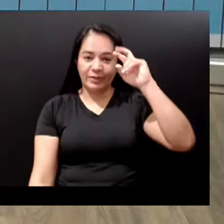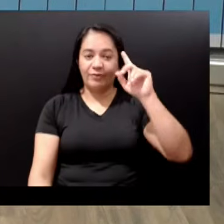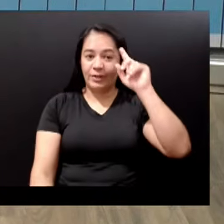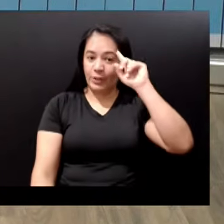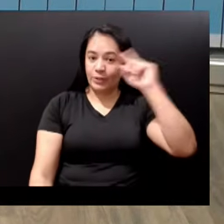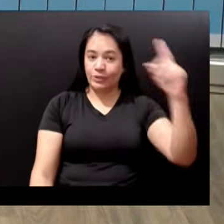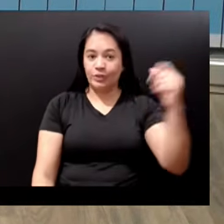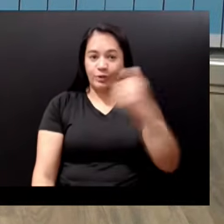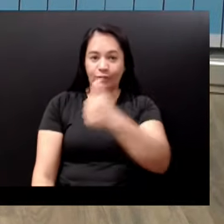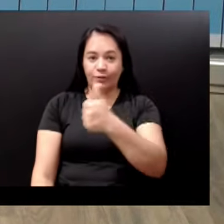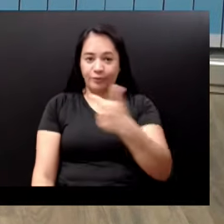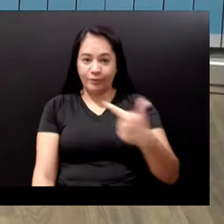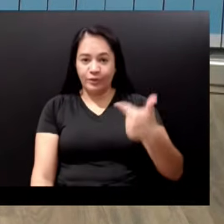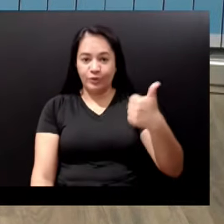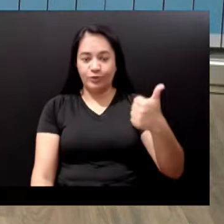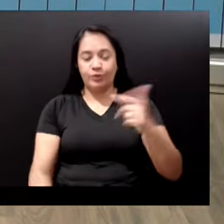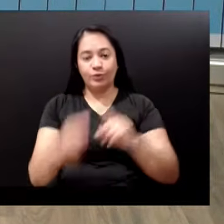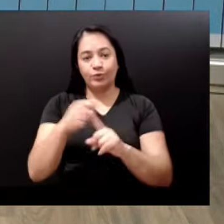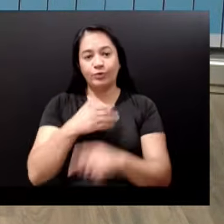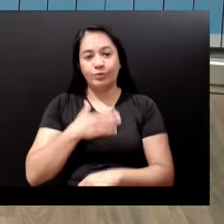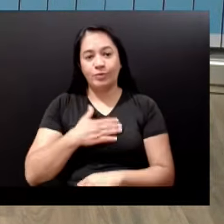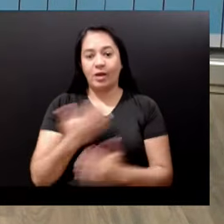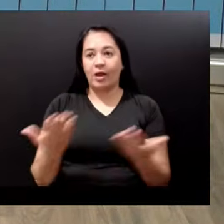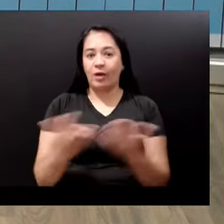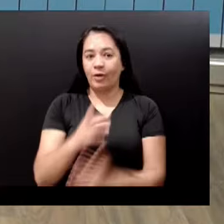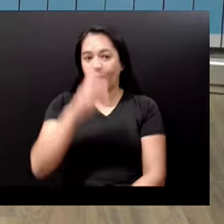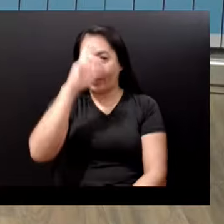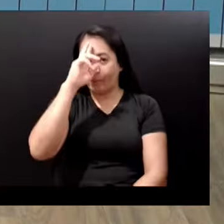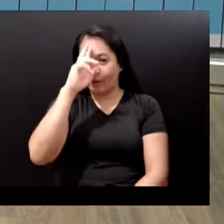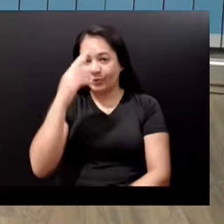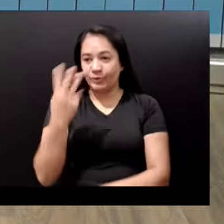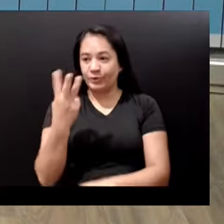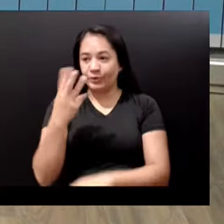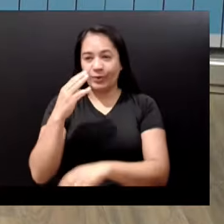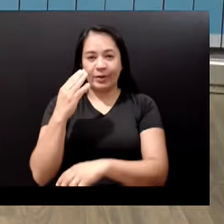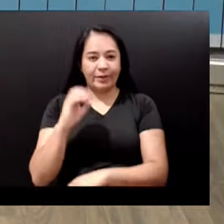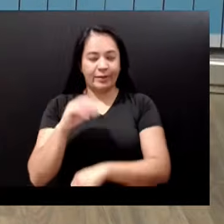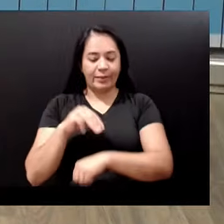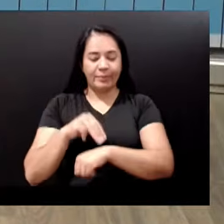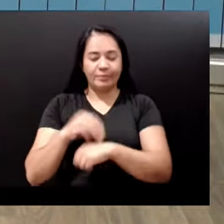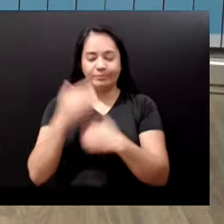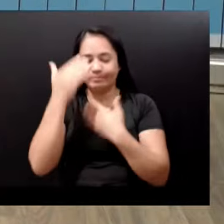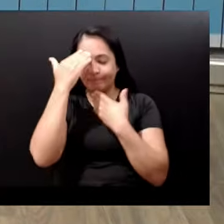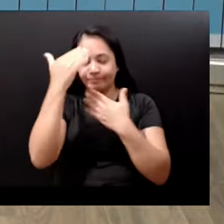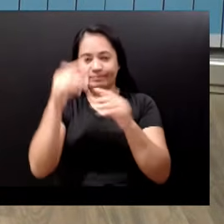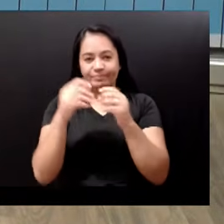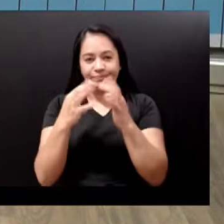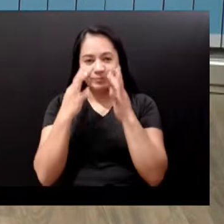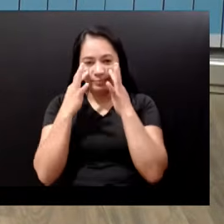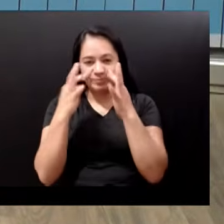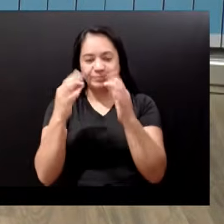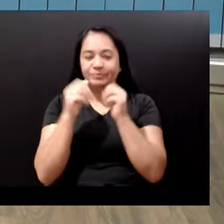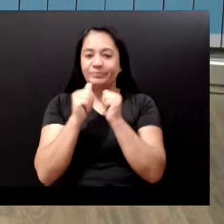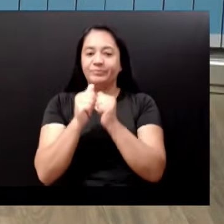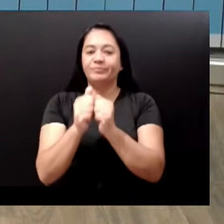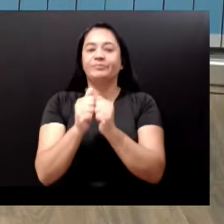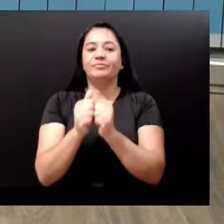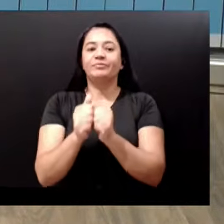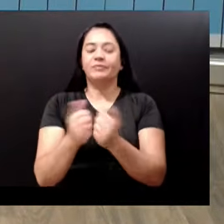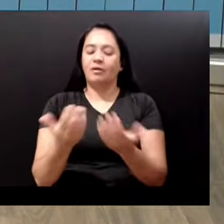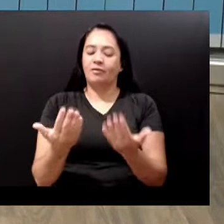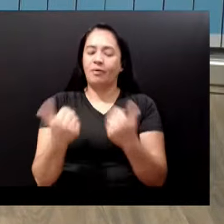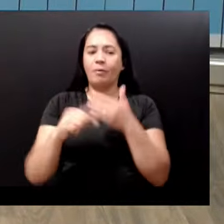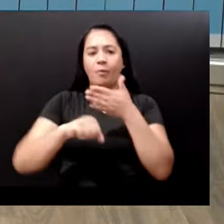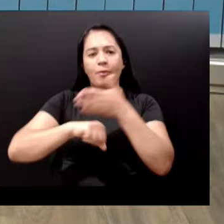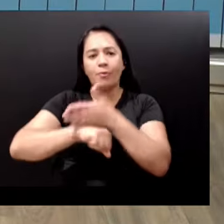2025, meio-dia mais 40 minutos. Muito obrigado pela sua companhia, pela sua audiência e participe, vamos